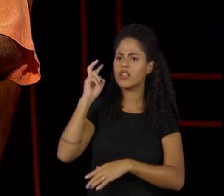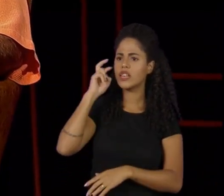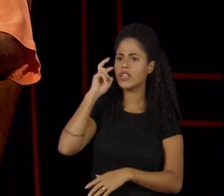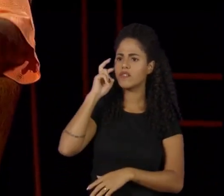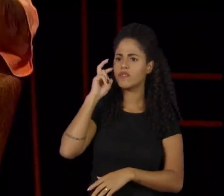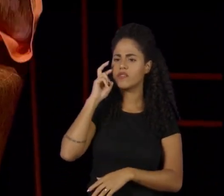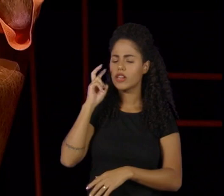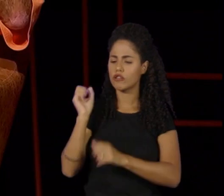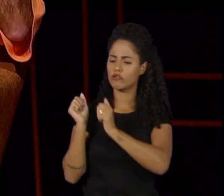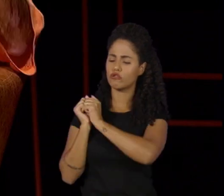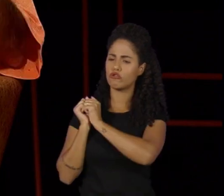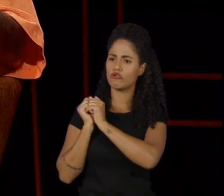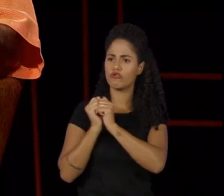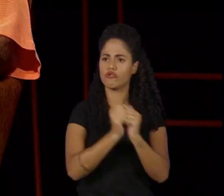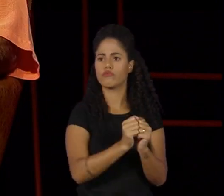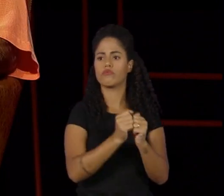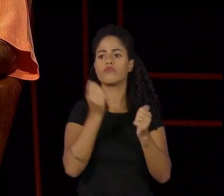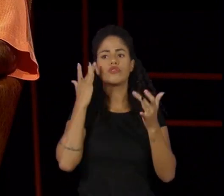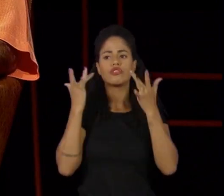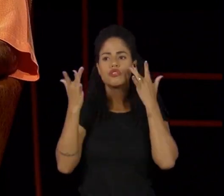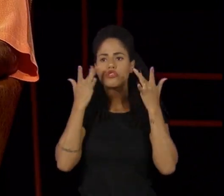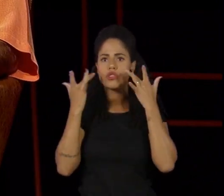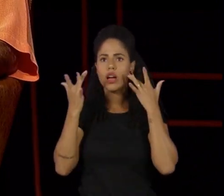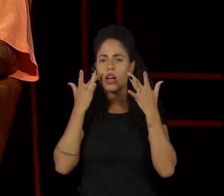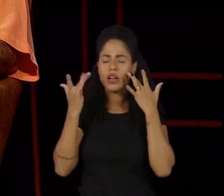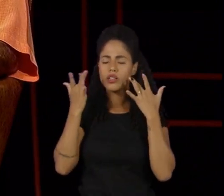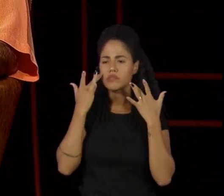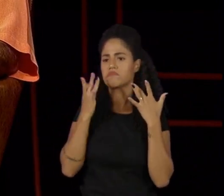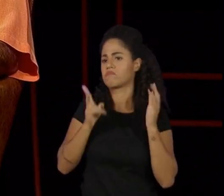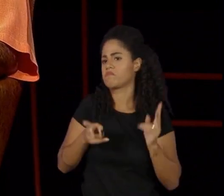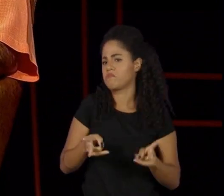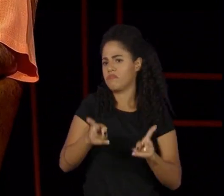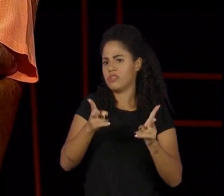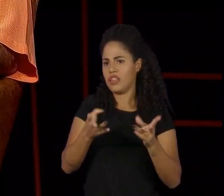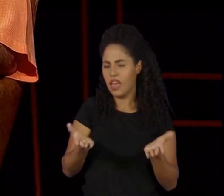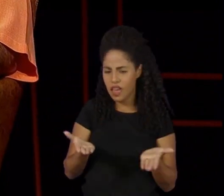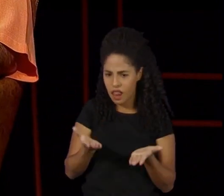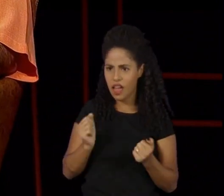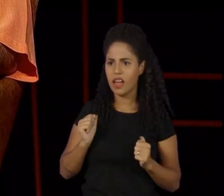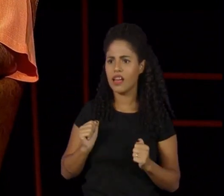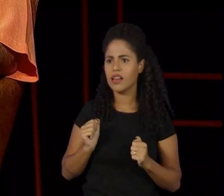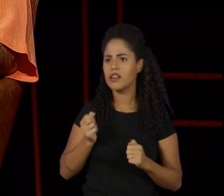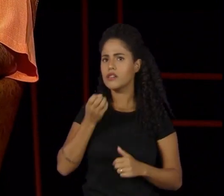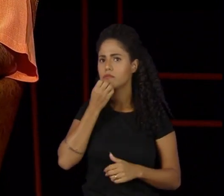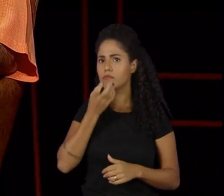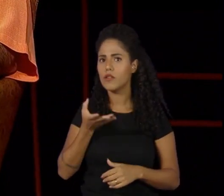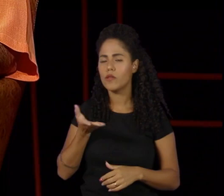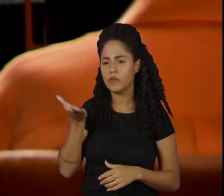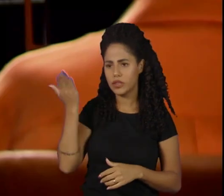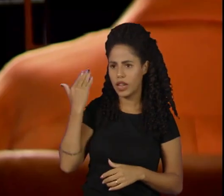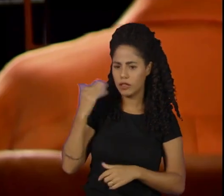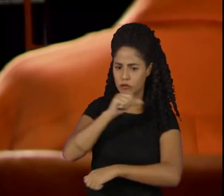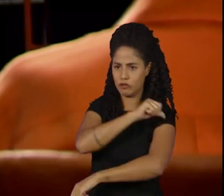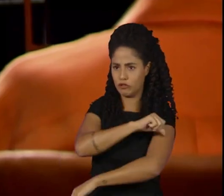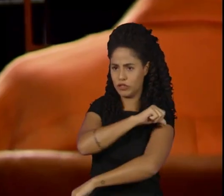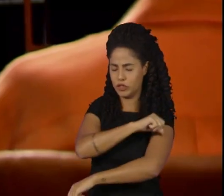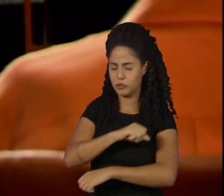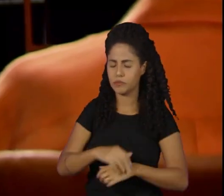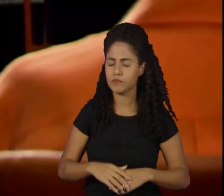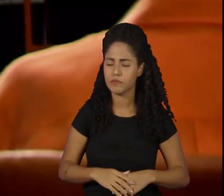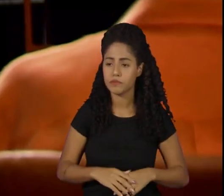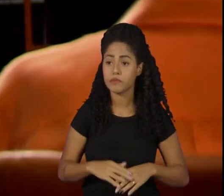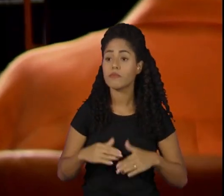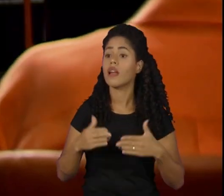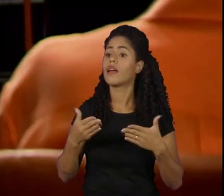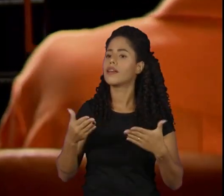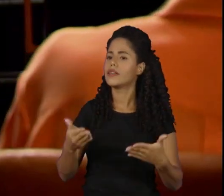ele, teatro só com a luz de serviço, puta teatro, que era o teatro do Adolfo Bloch, no Flamengo ali.